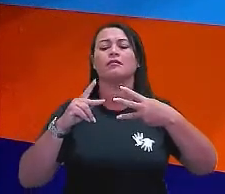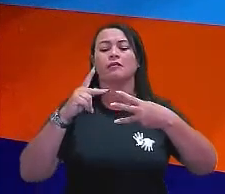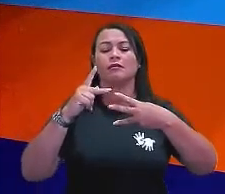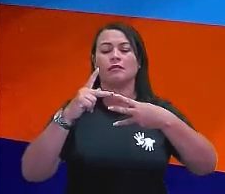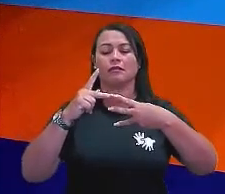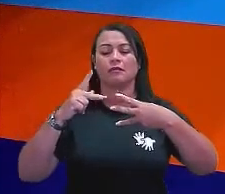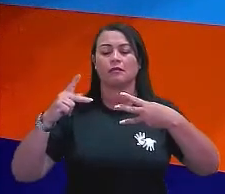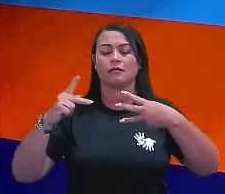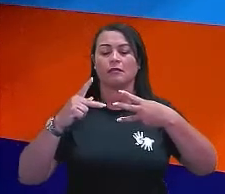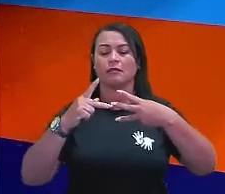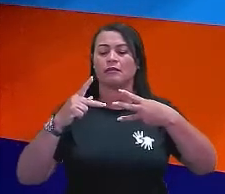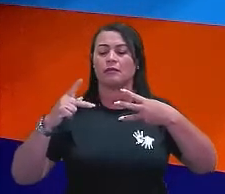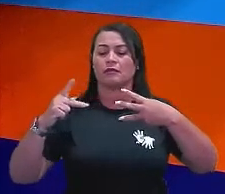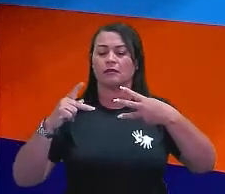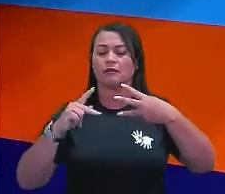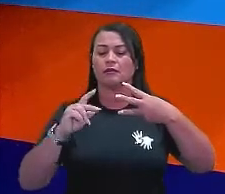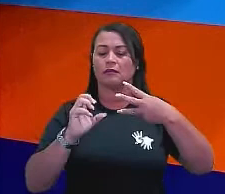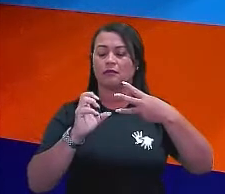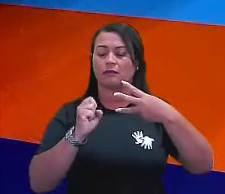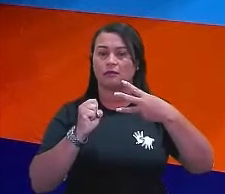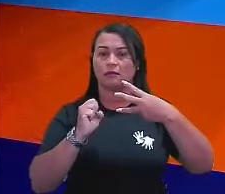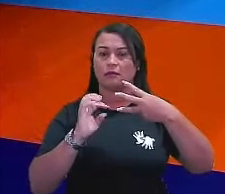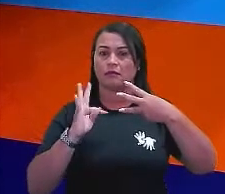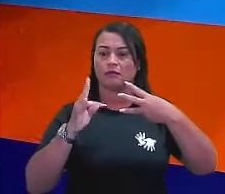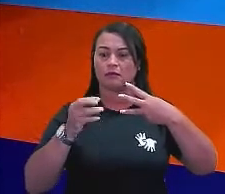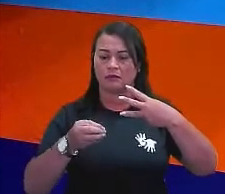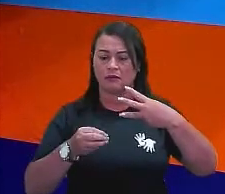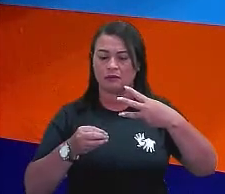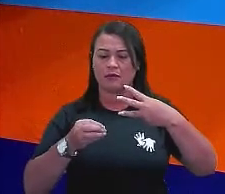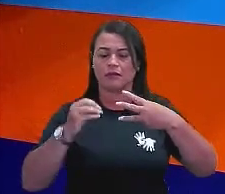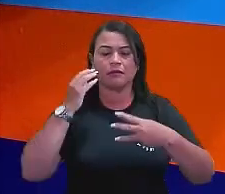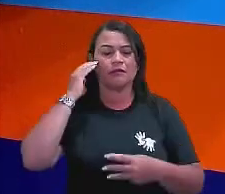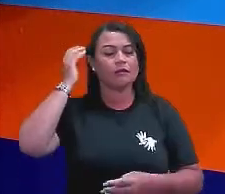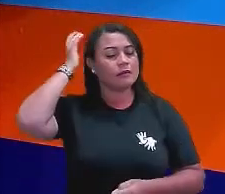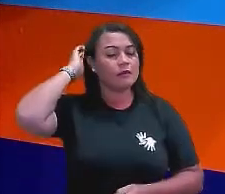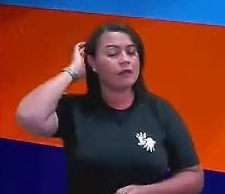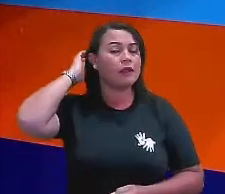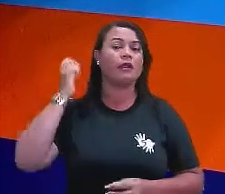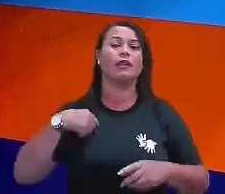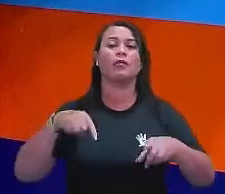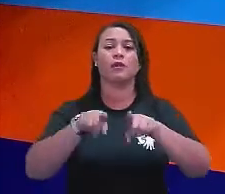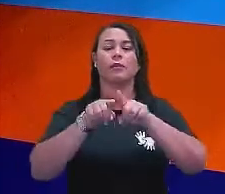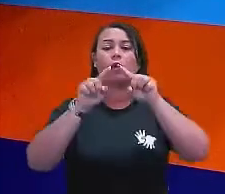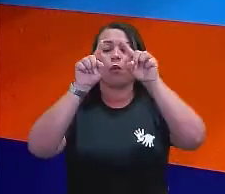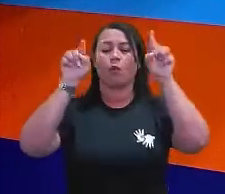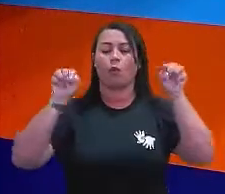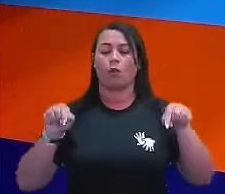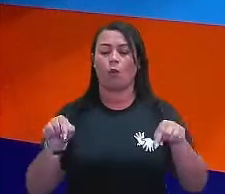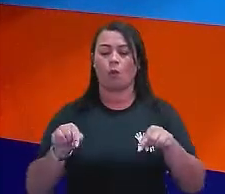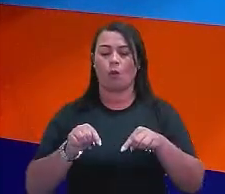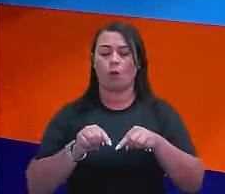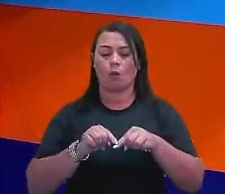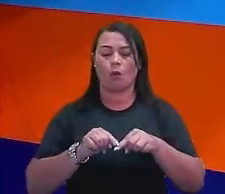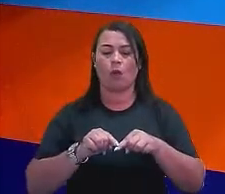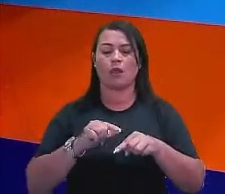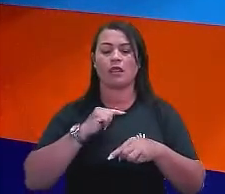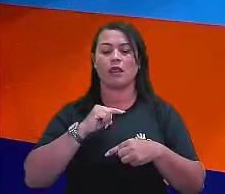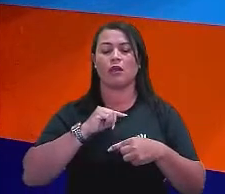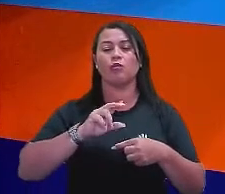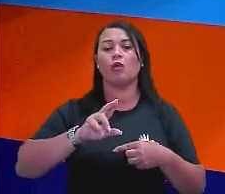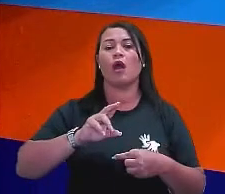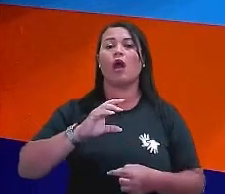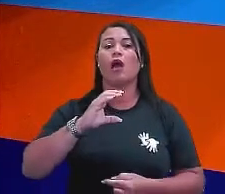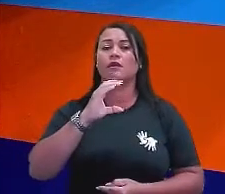parcela, parcela, soma ou total. E aqui o nosso quadro valor-lugar normal, né? Unidade,